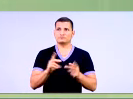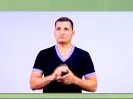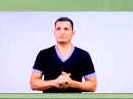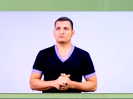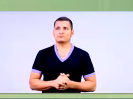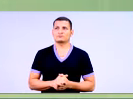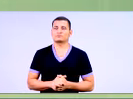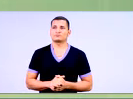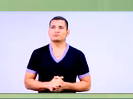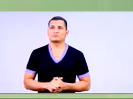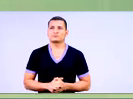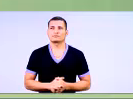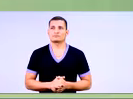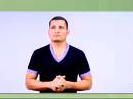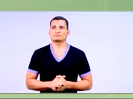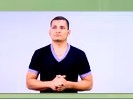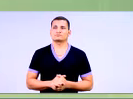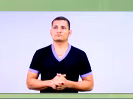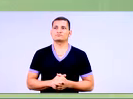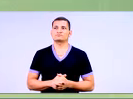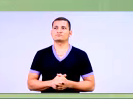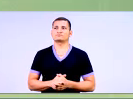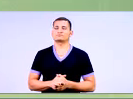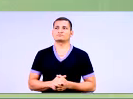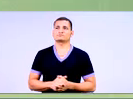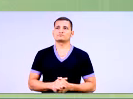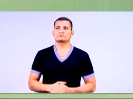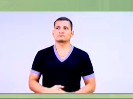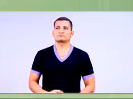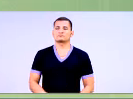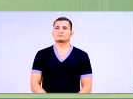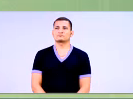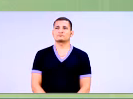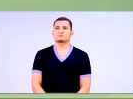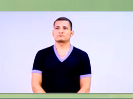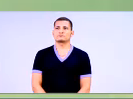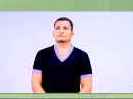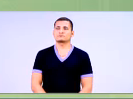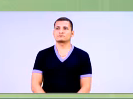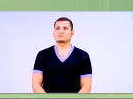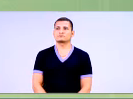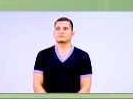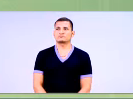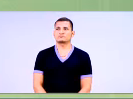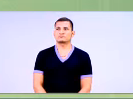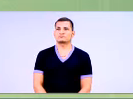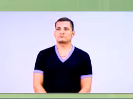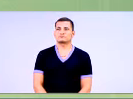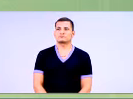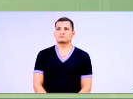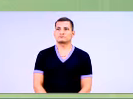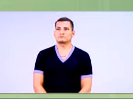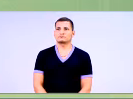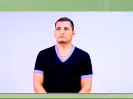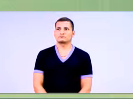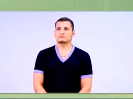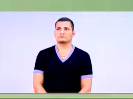vamos compreendê-lo, interpretá-lo. A computer is a